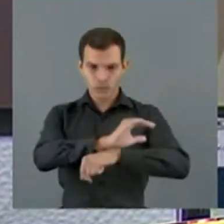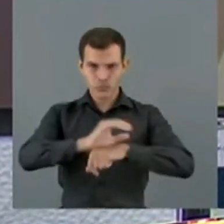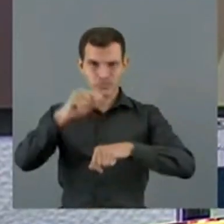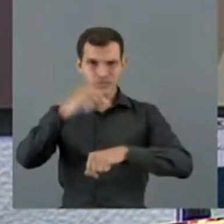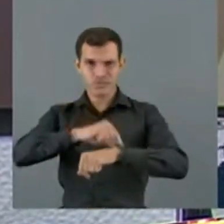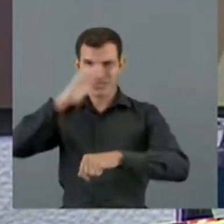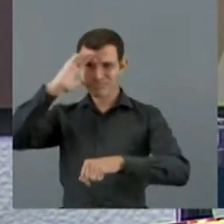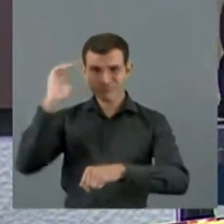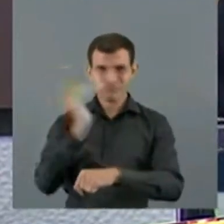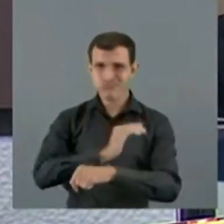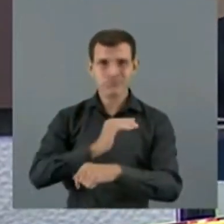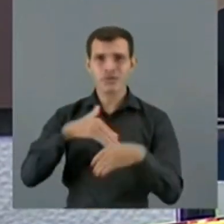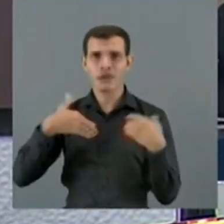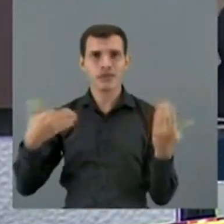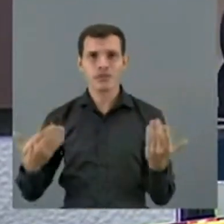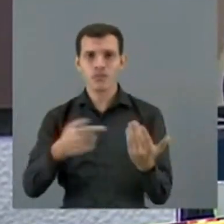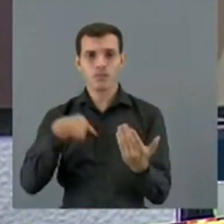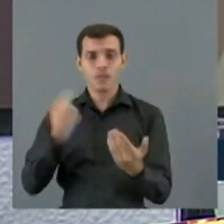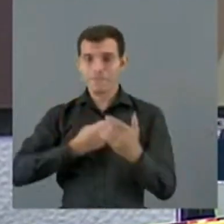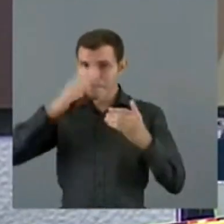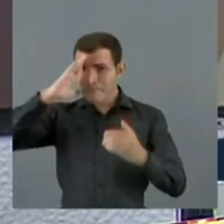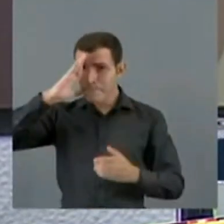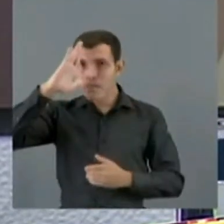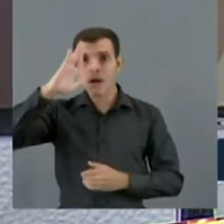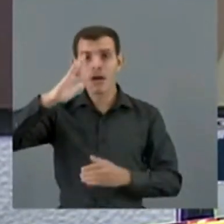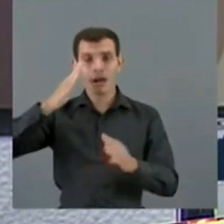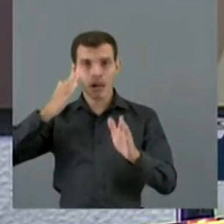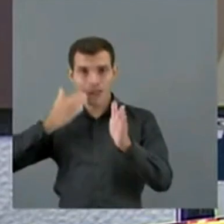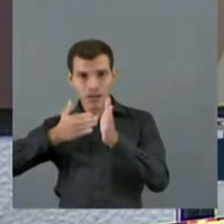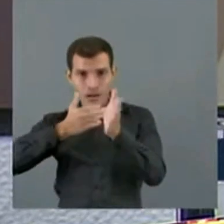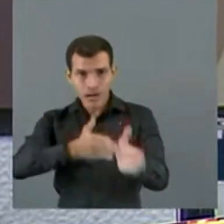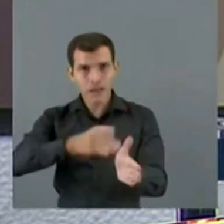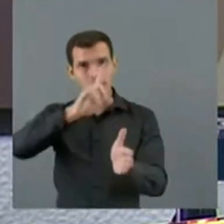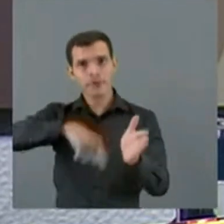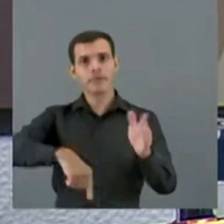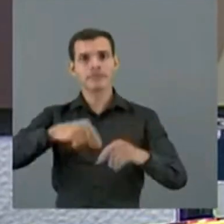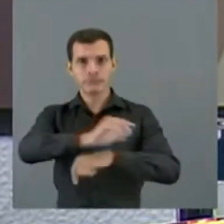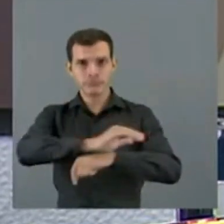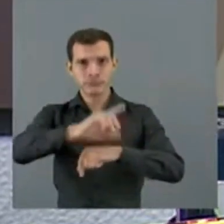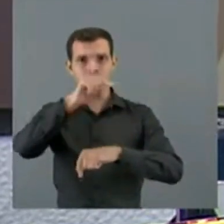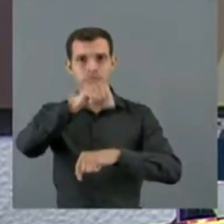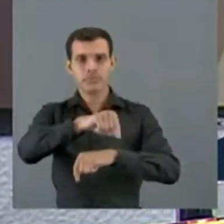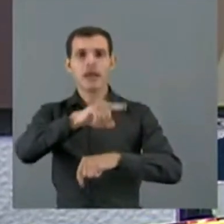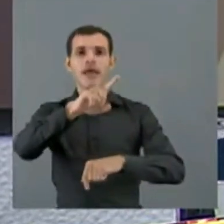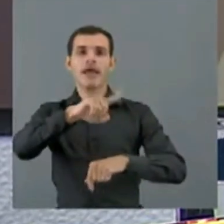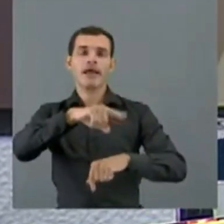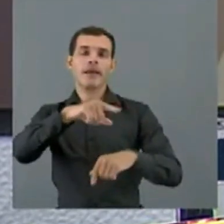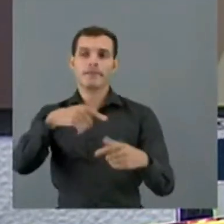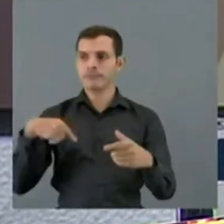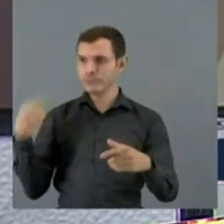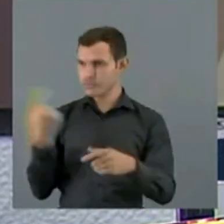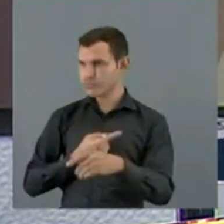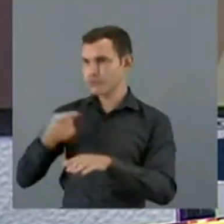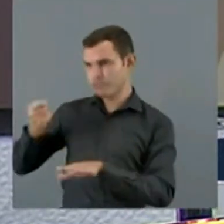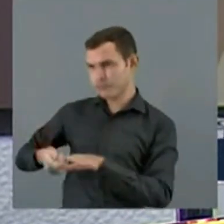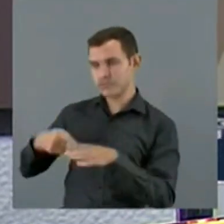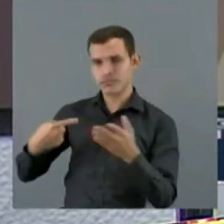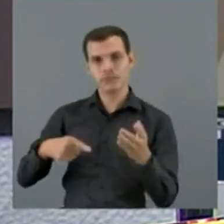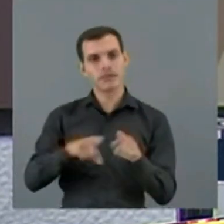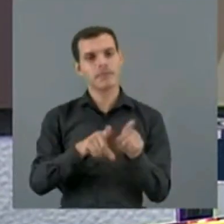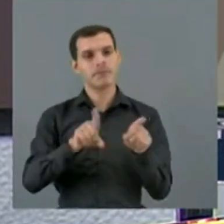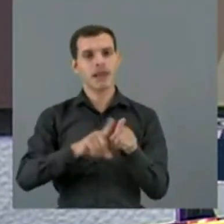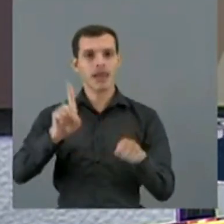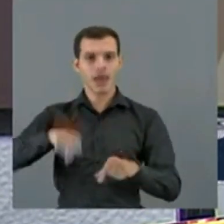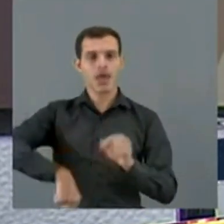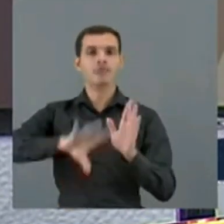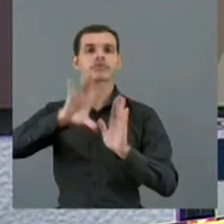Constituição, que é o nosso norte maior como magistrado, e o símbolo do respeito do Estado de